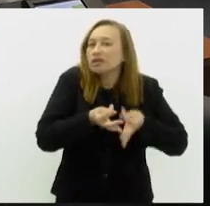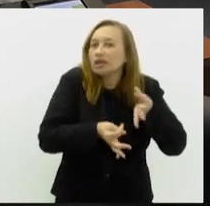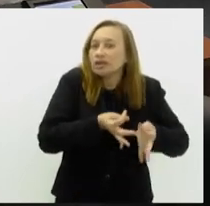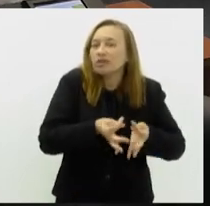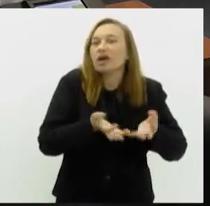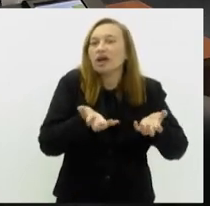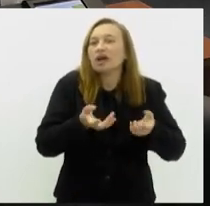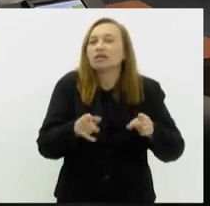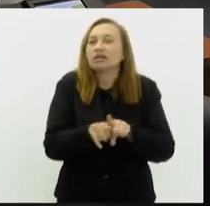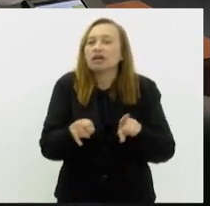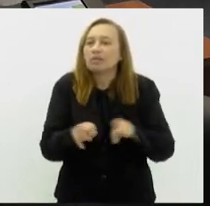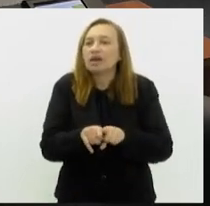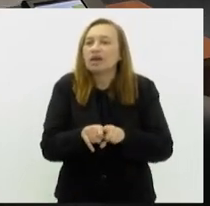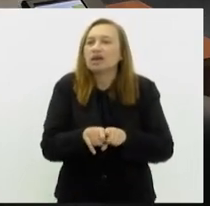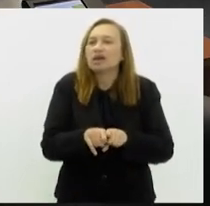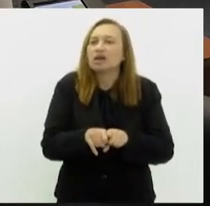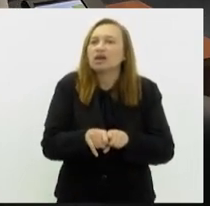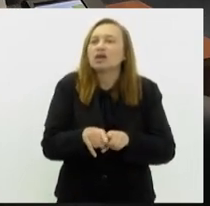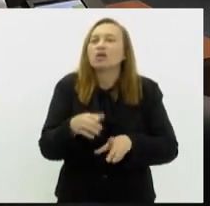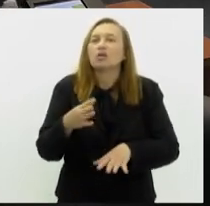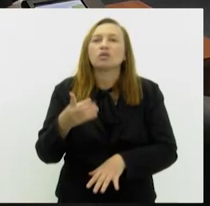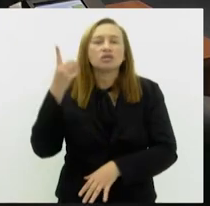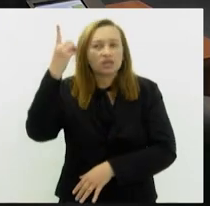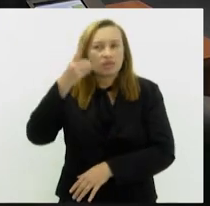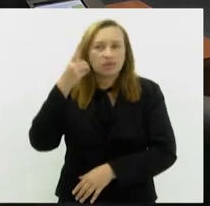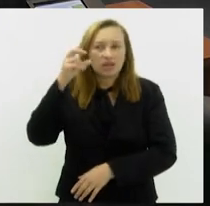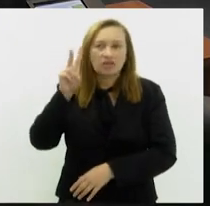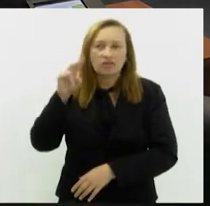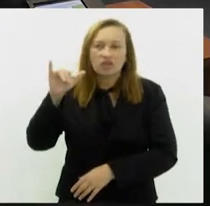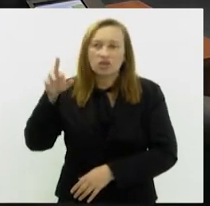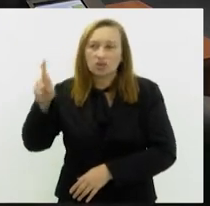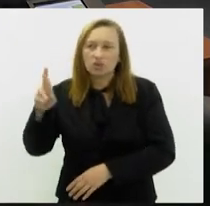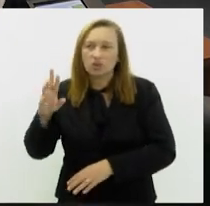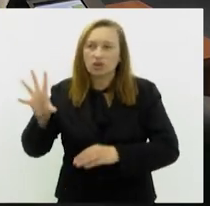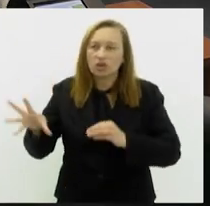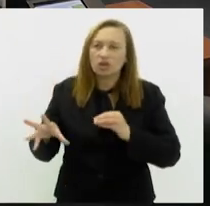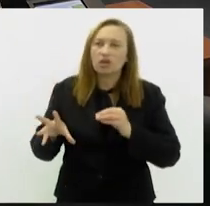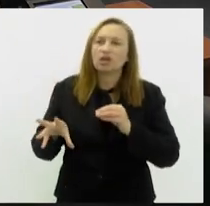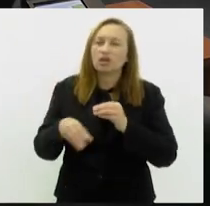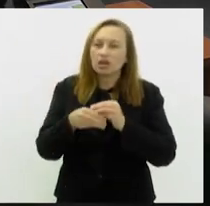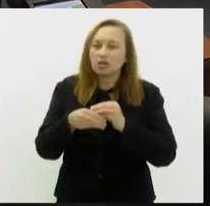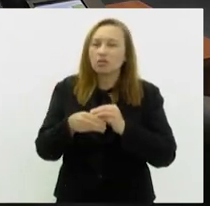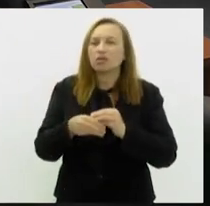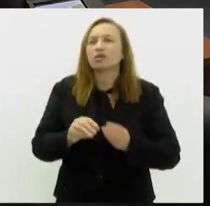consignar também como autor o deputado Vitor Júnior.